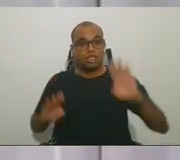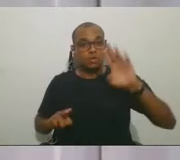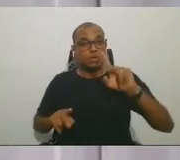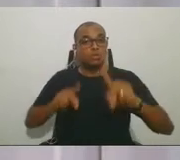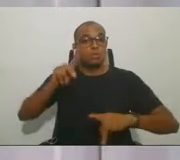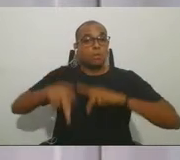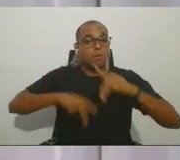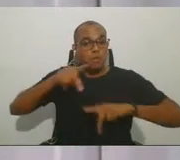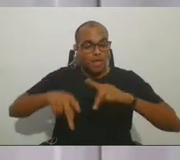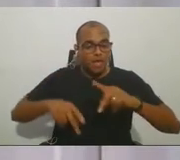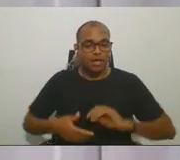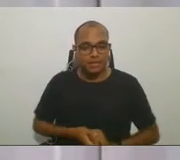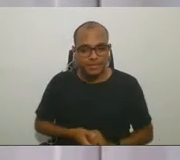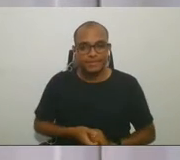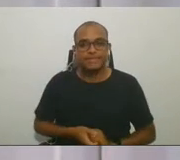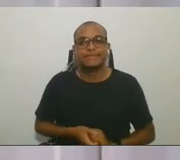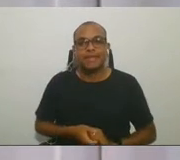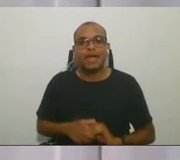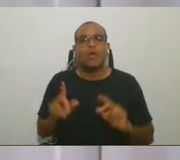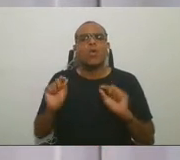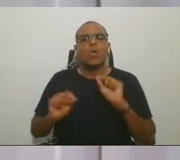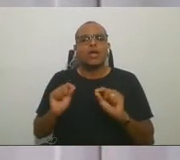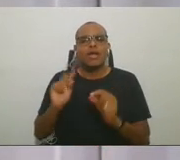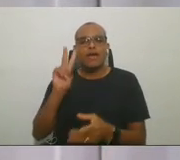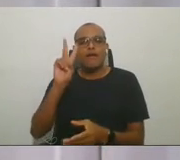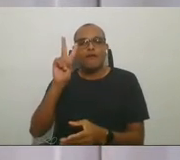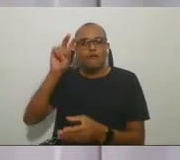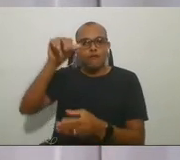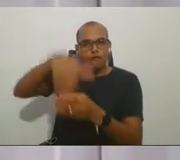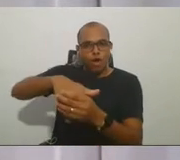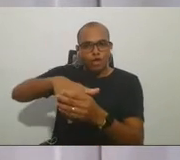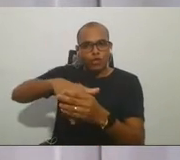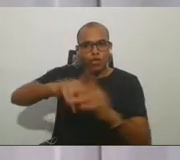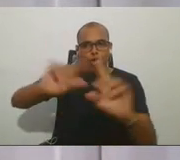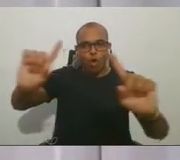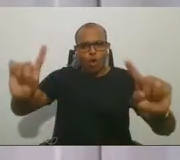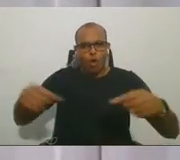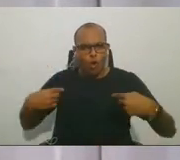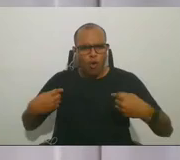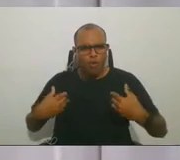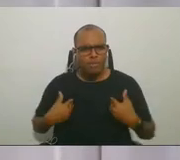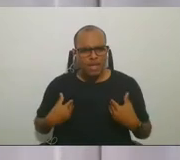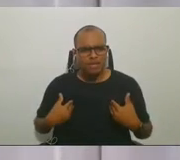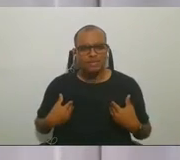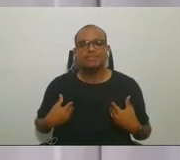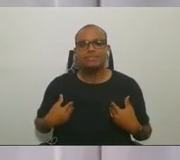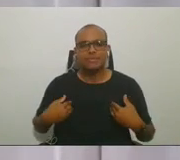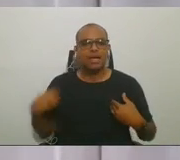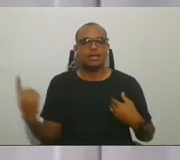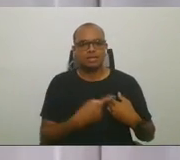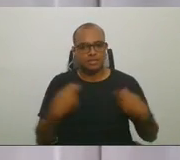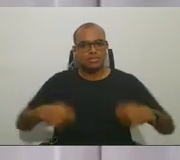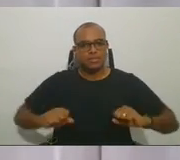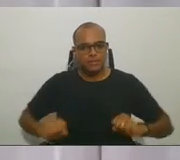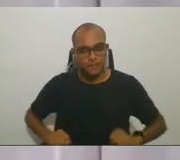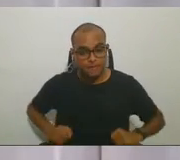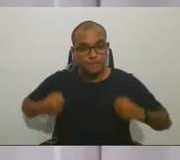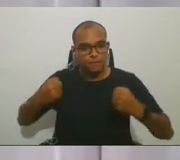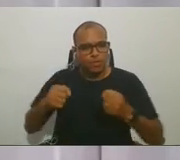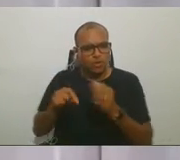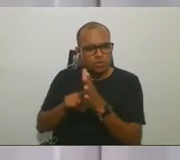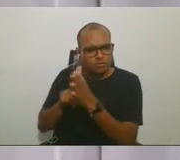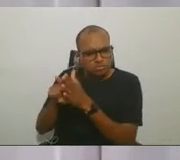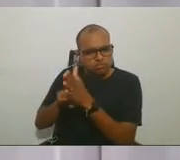é, votaram contra si mesmos. Deveríamos nos empenhar e nessas investigações